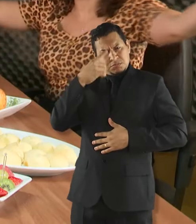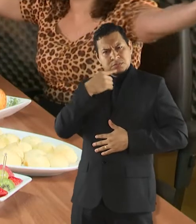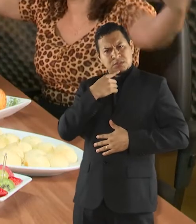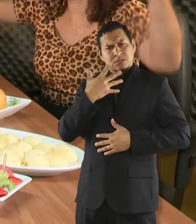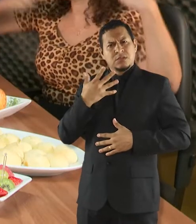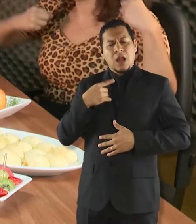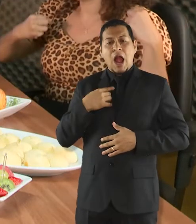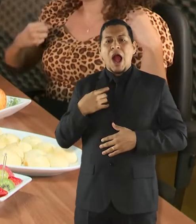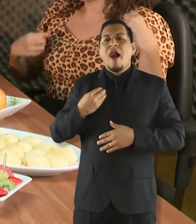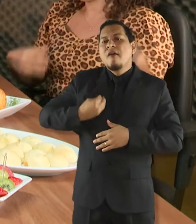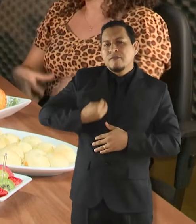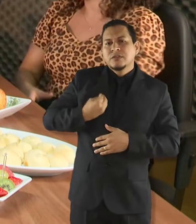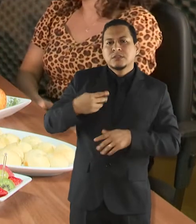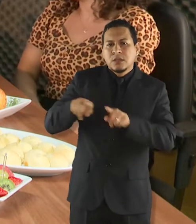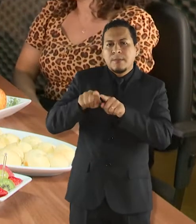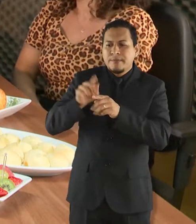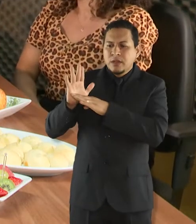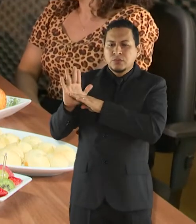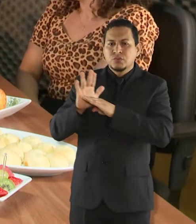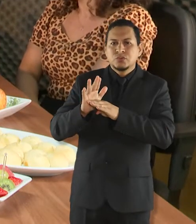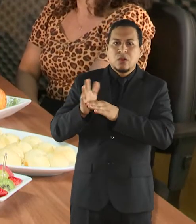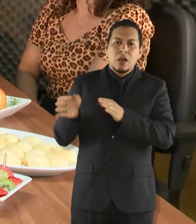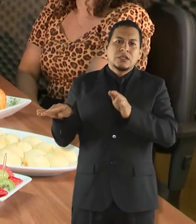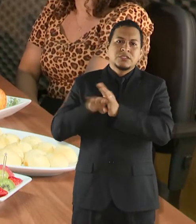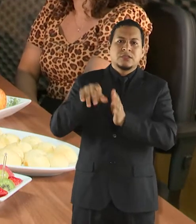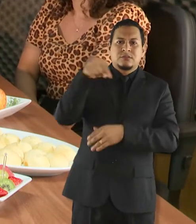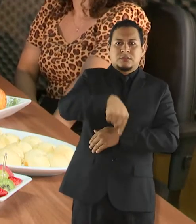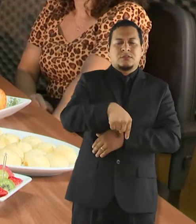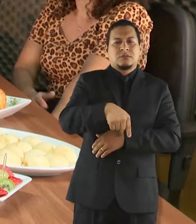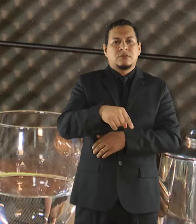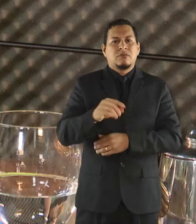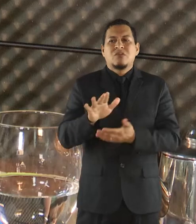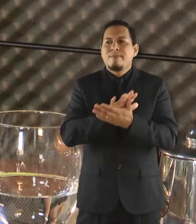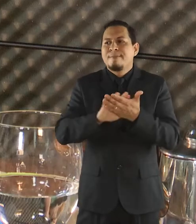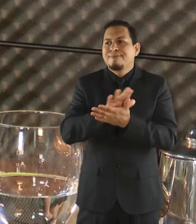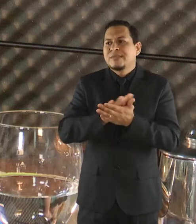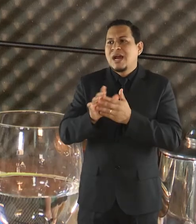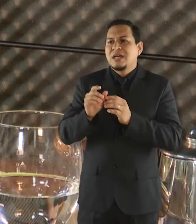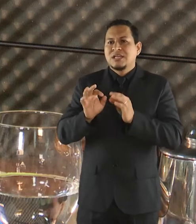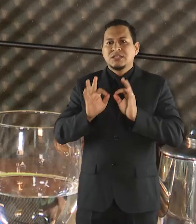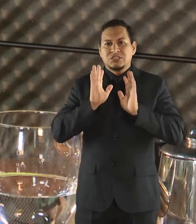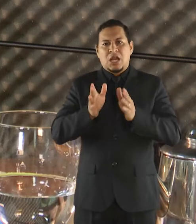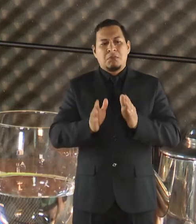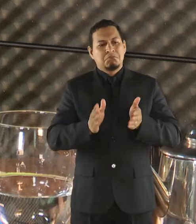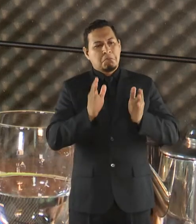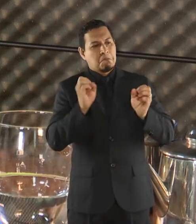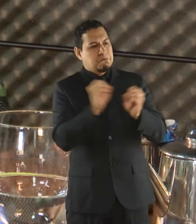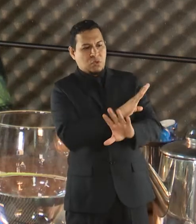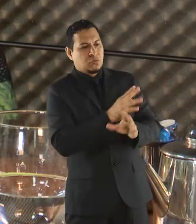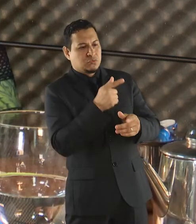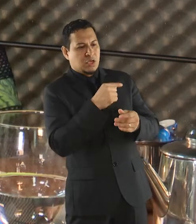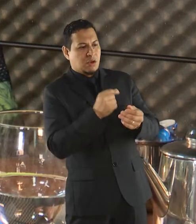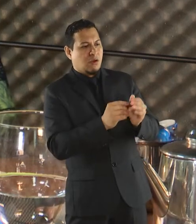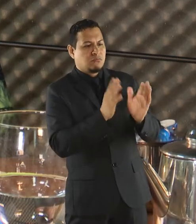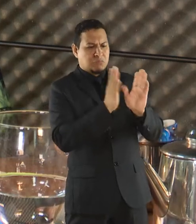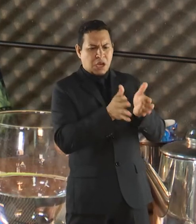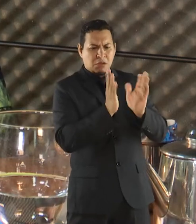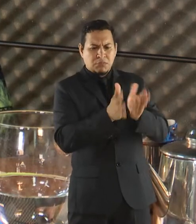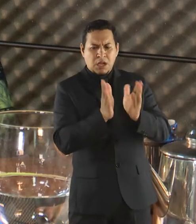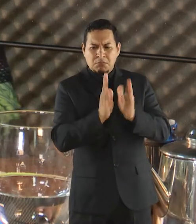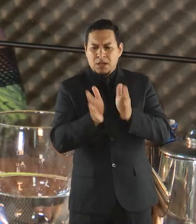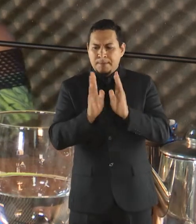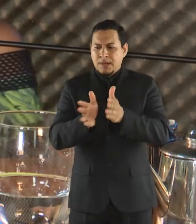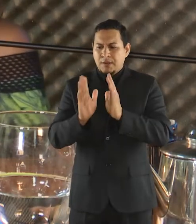me As trouxe pessoas te até aqui, puxam. né? A vida me trouxe até aqui. Então, assim, não foi nada muito programado. Eu fui estudar o